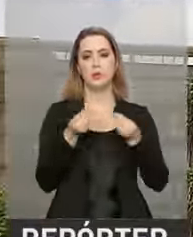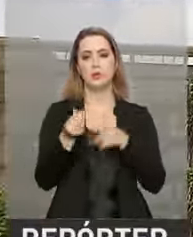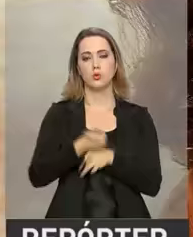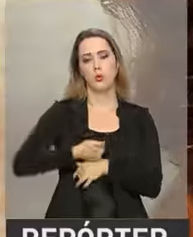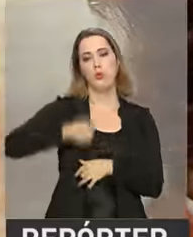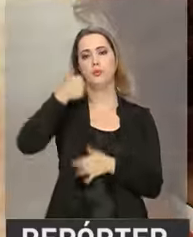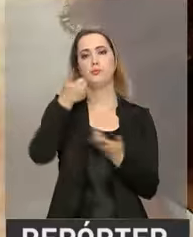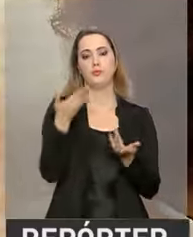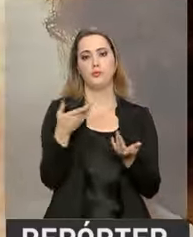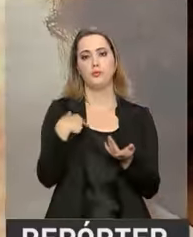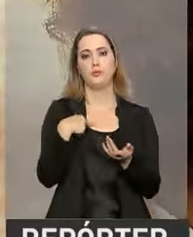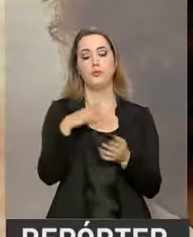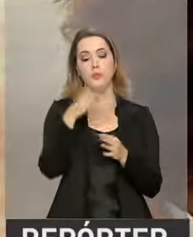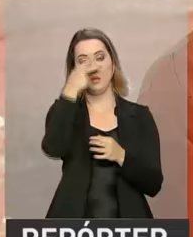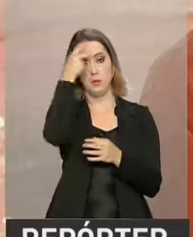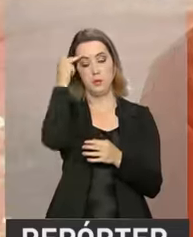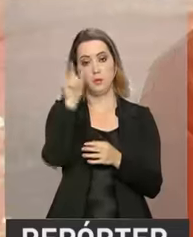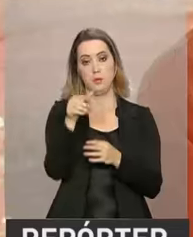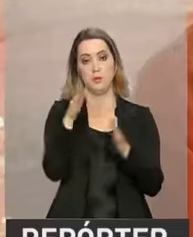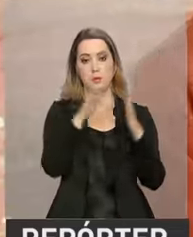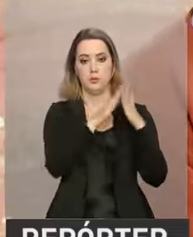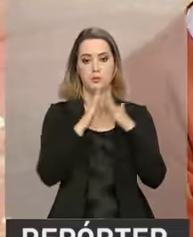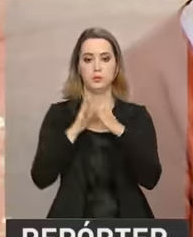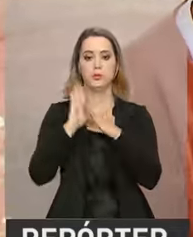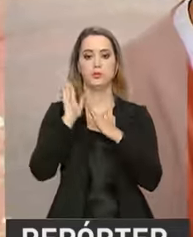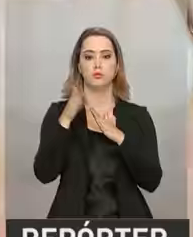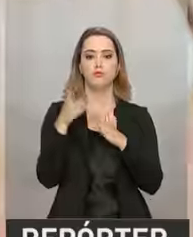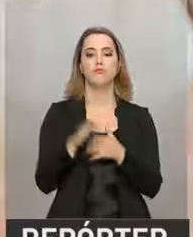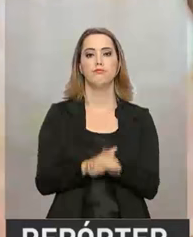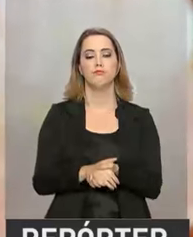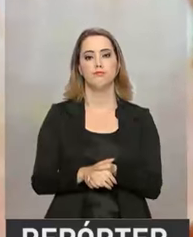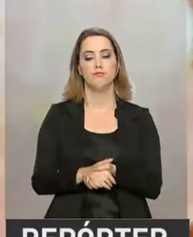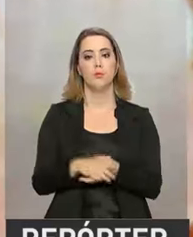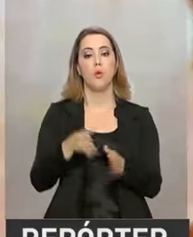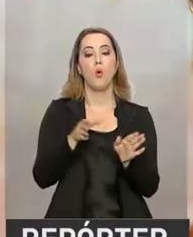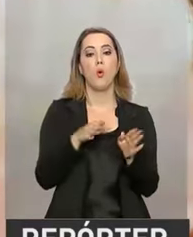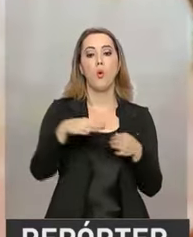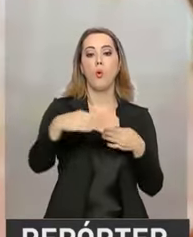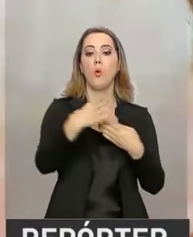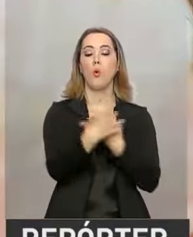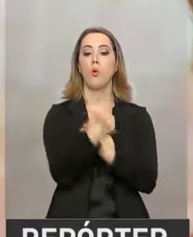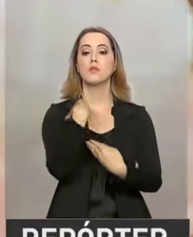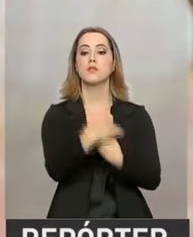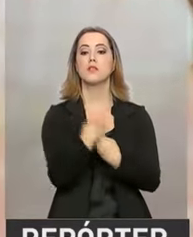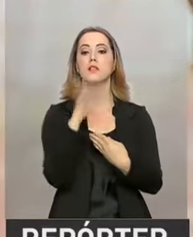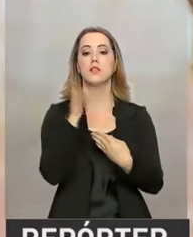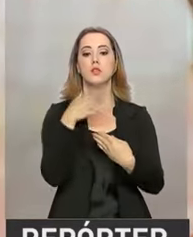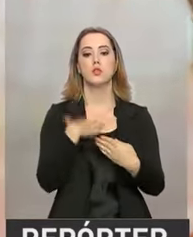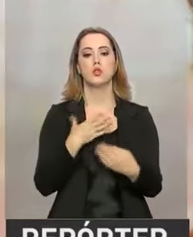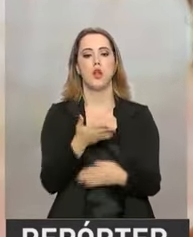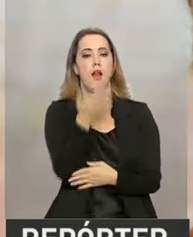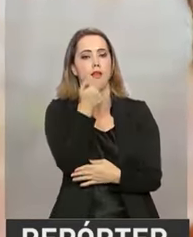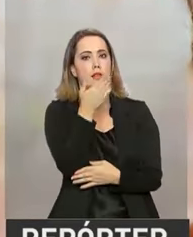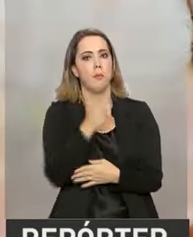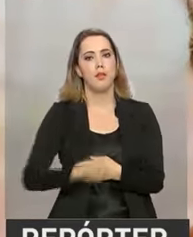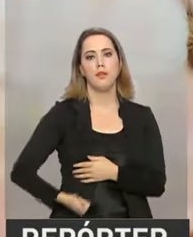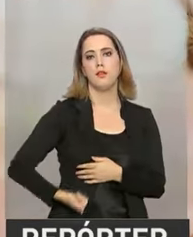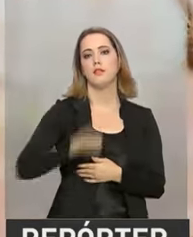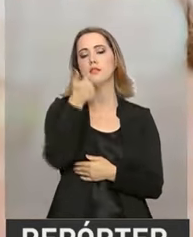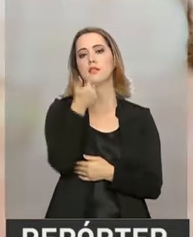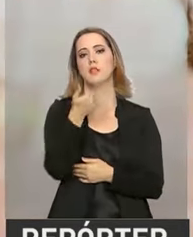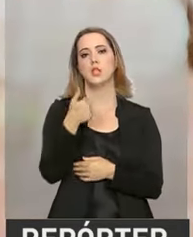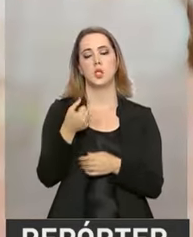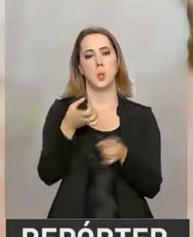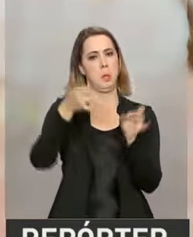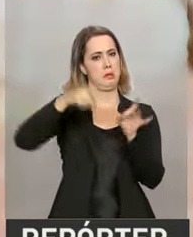saudável a dona de casa Norma já adotou o conselho alimentação primeiro que n deixado muito